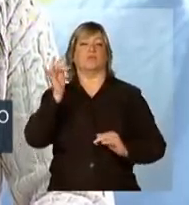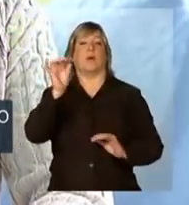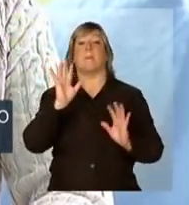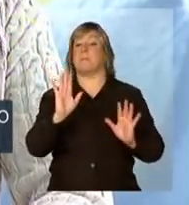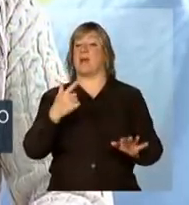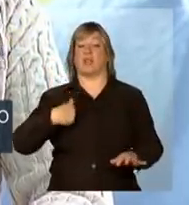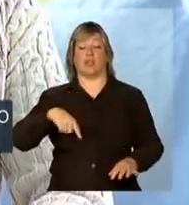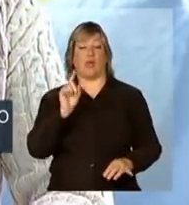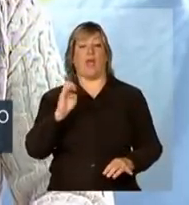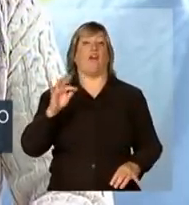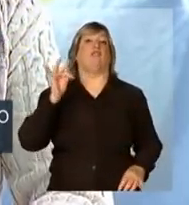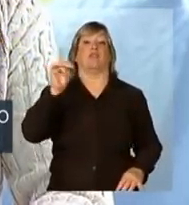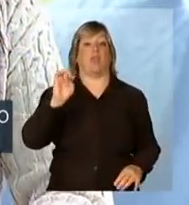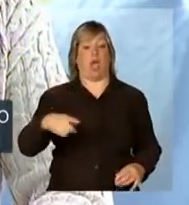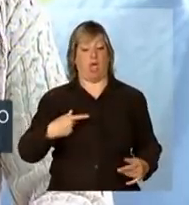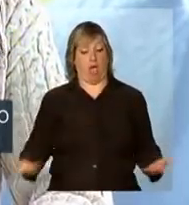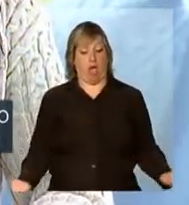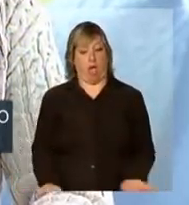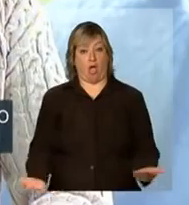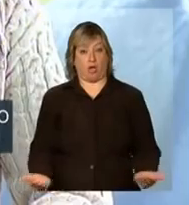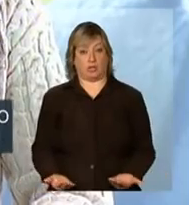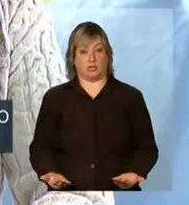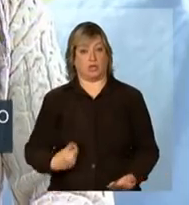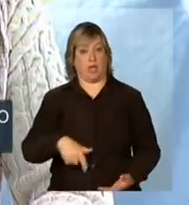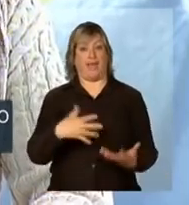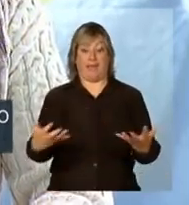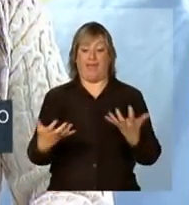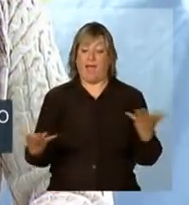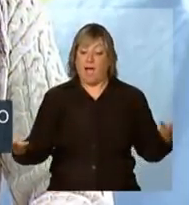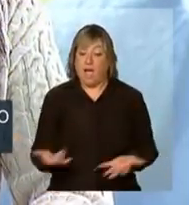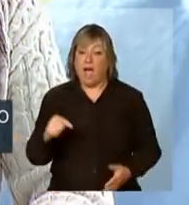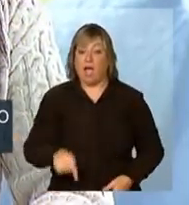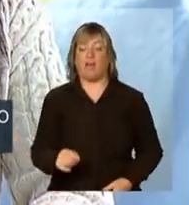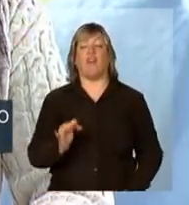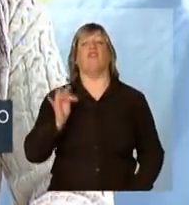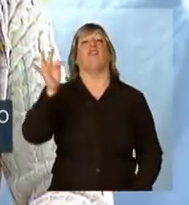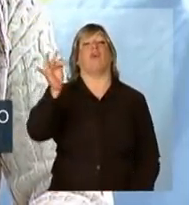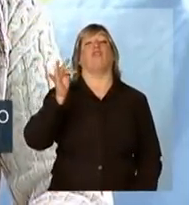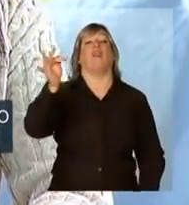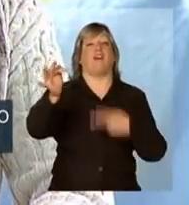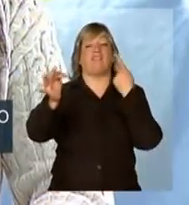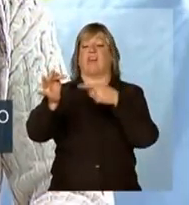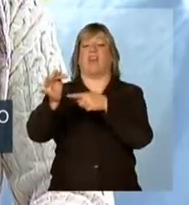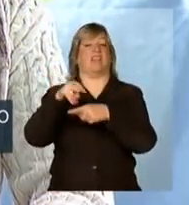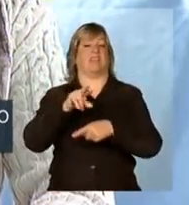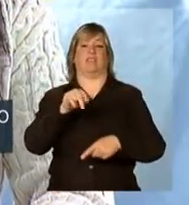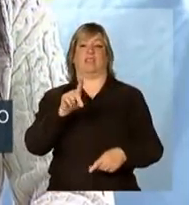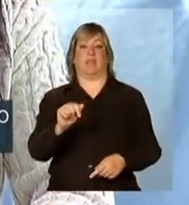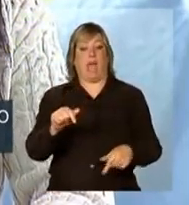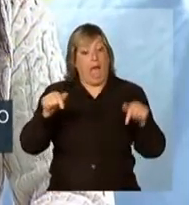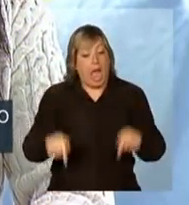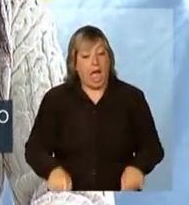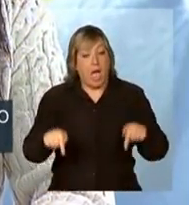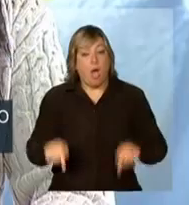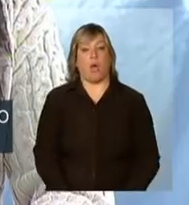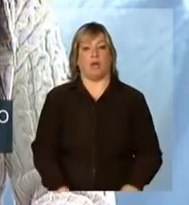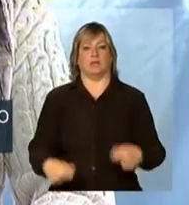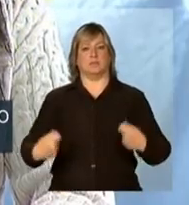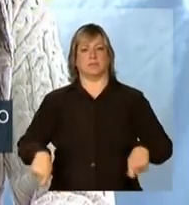amanhã, nós somos o hoje e nós queremos agora. Então, a chegada do plano Juventude Viva para nós é muito